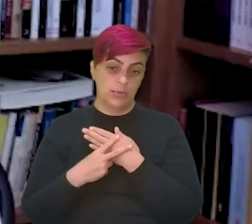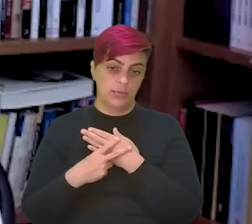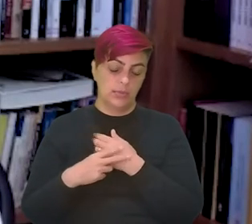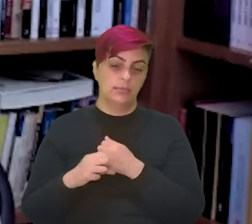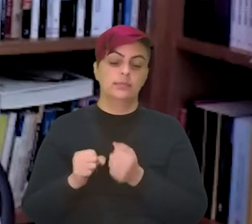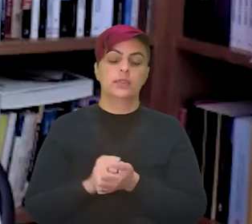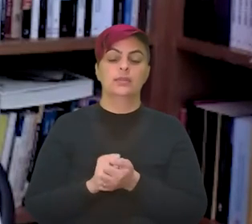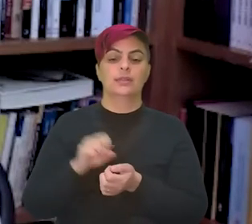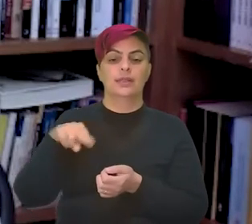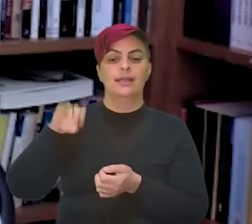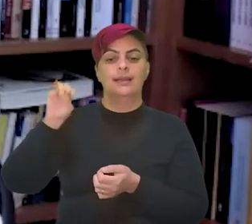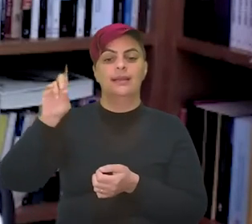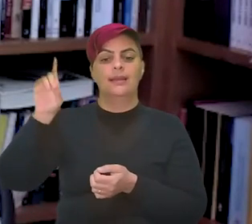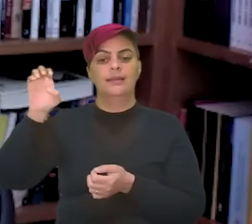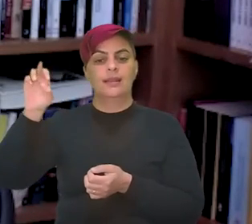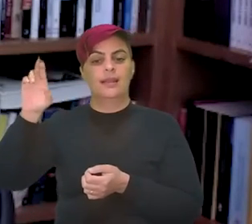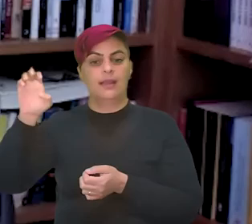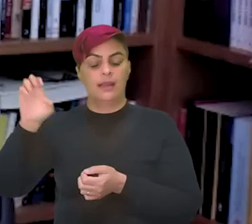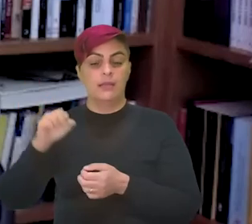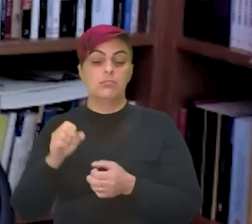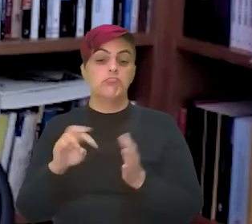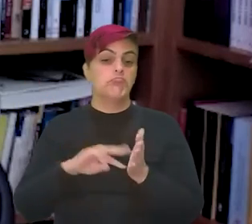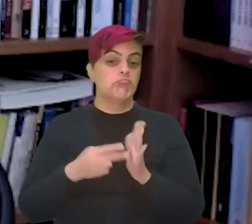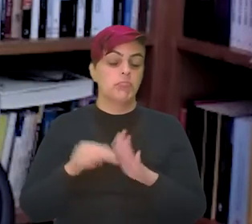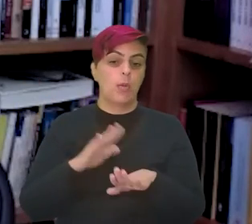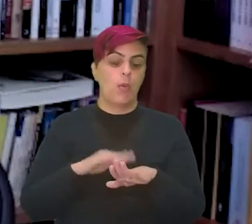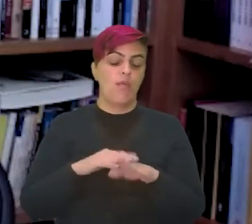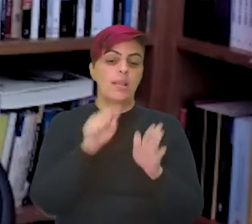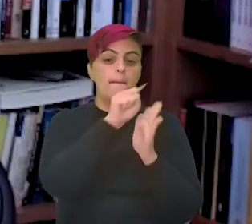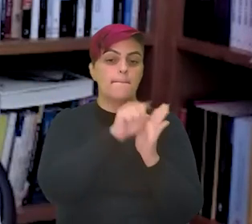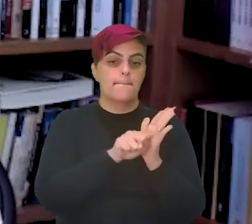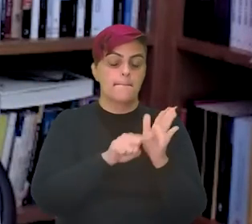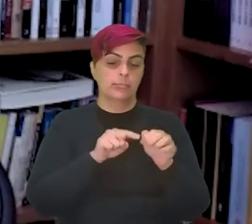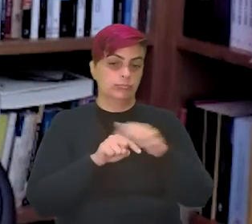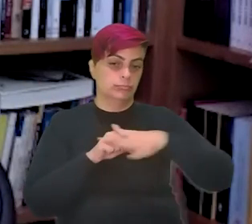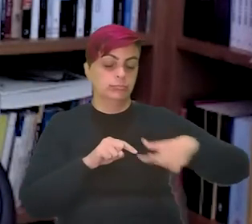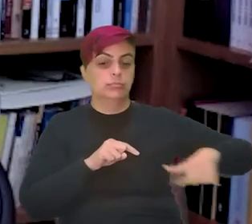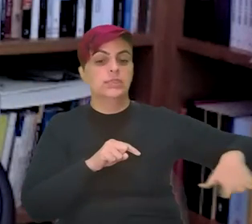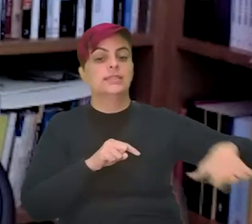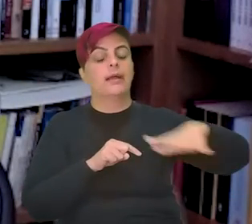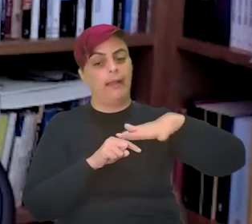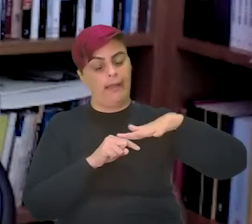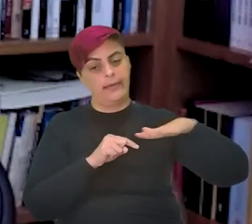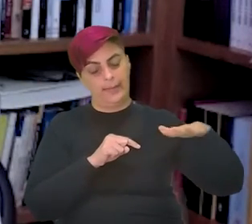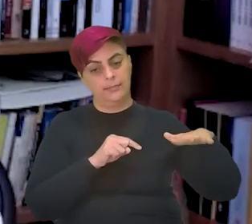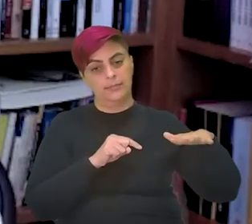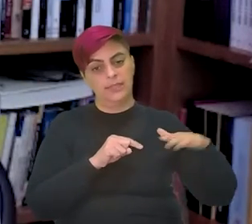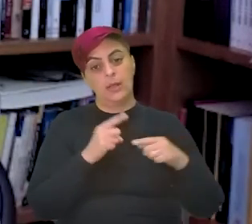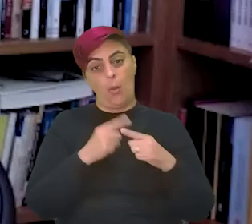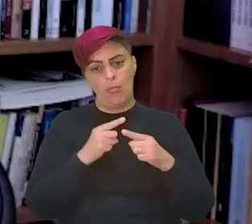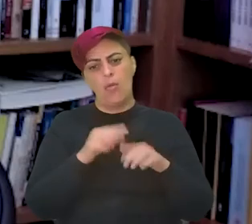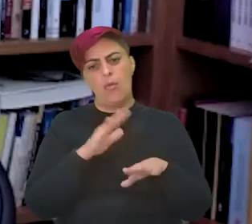niggering. Niggering significava fazer pesquisa de campo, porque fazer pesquisa de campo, nossa,